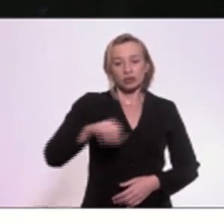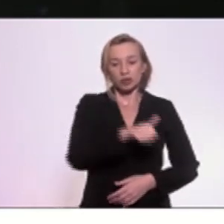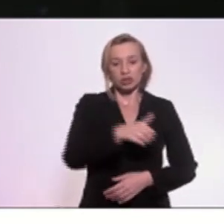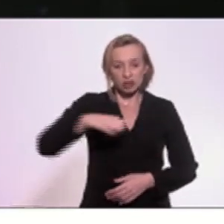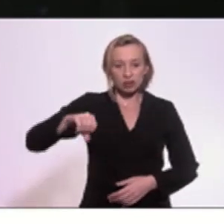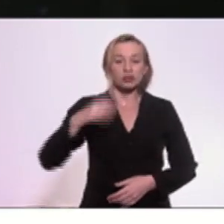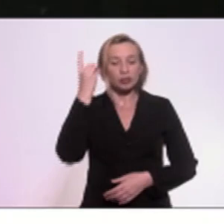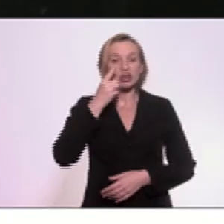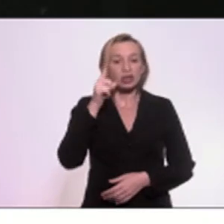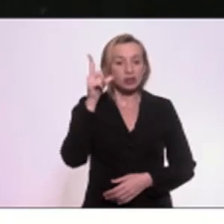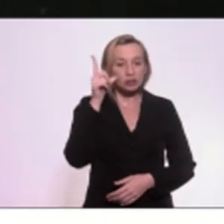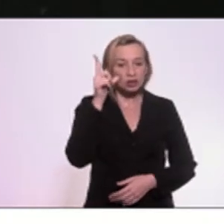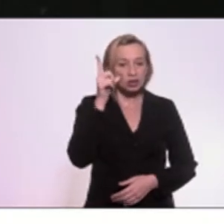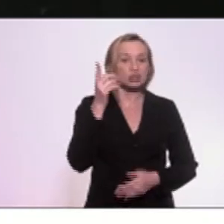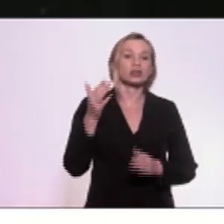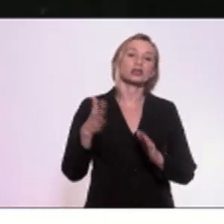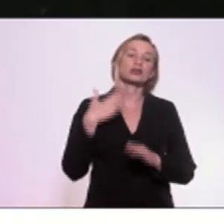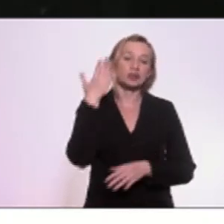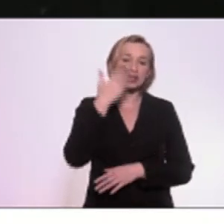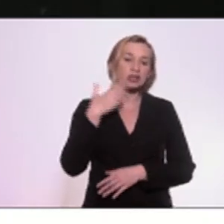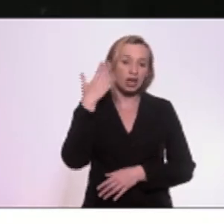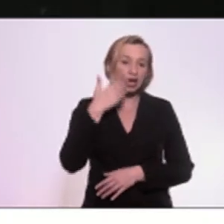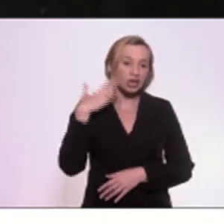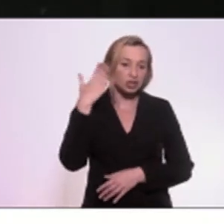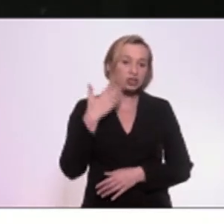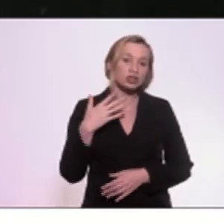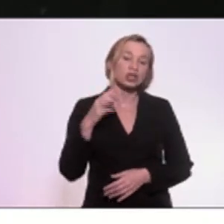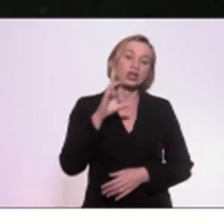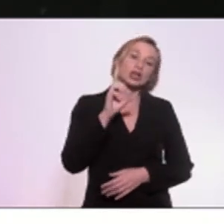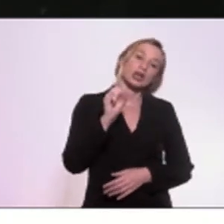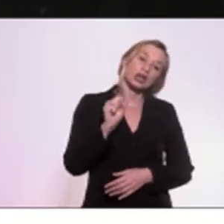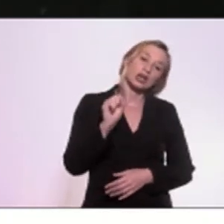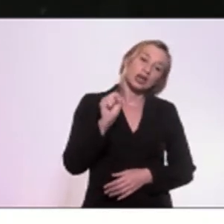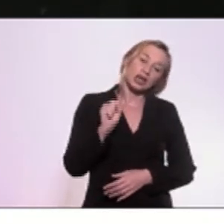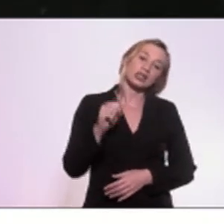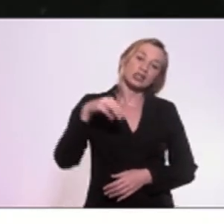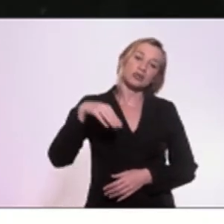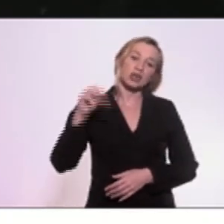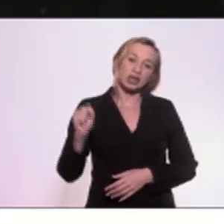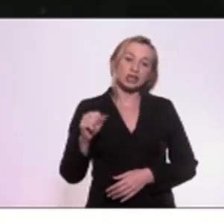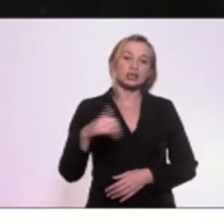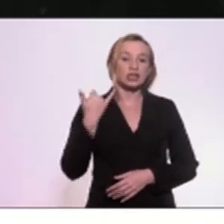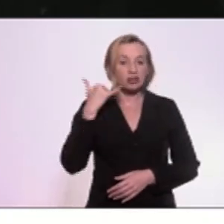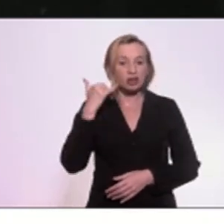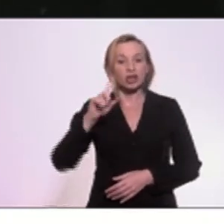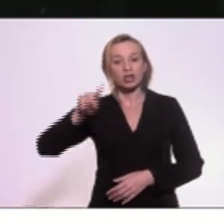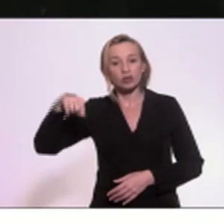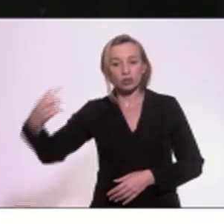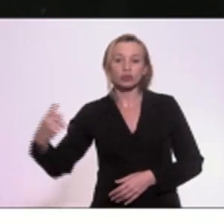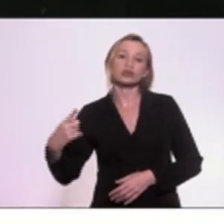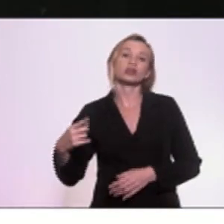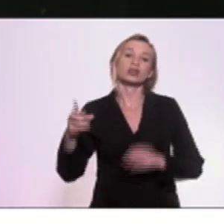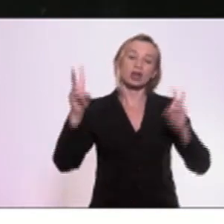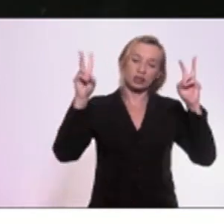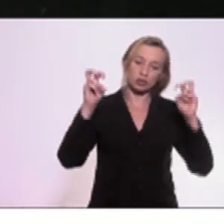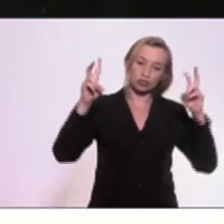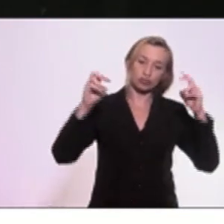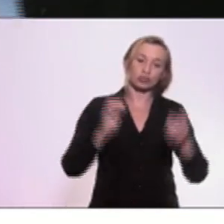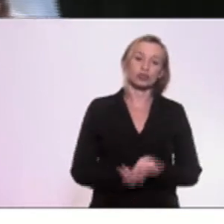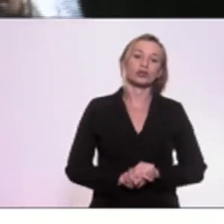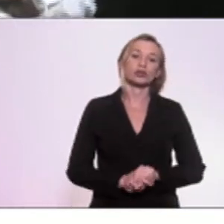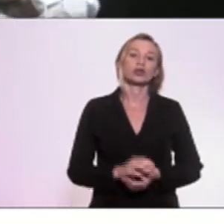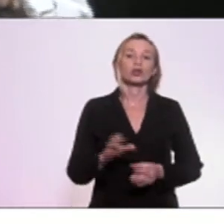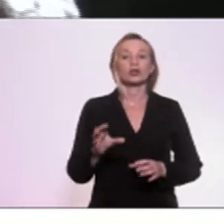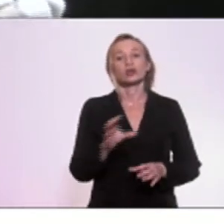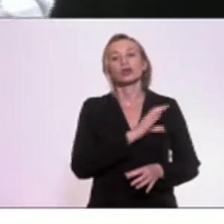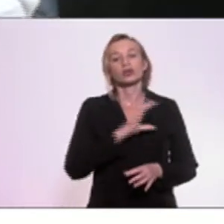dispõe sobre o envio de mensagens de SMS pelas operadoras de telefonia celular e da outras providências. Pendendo de pareceres das comissões